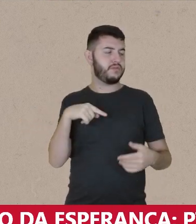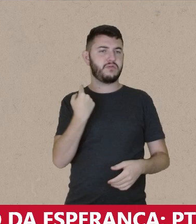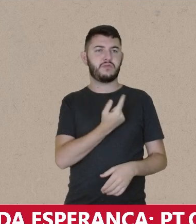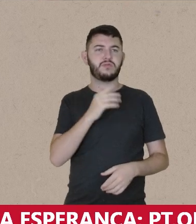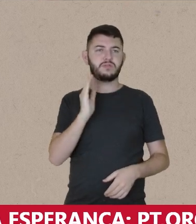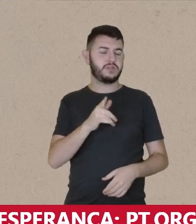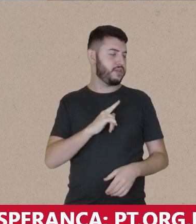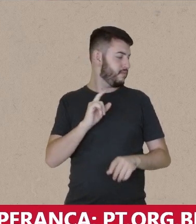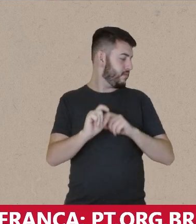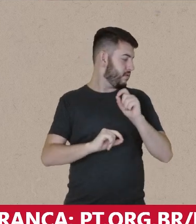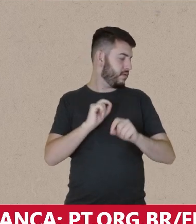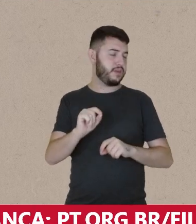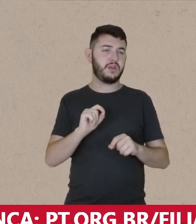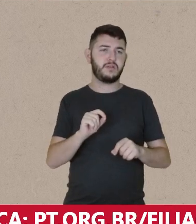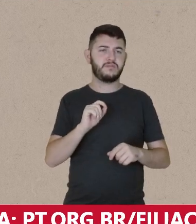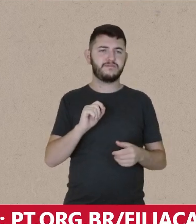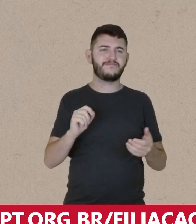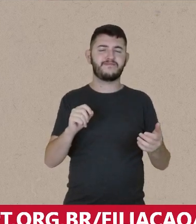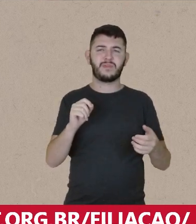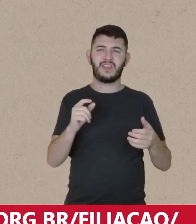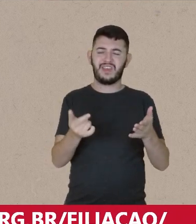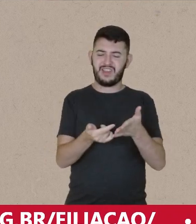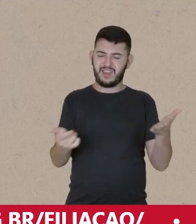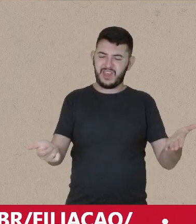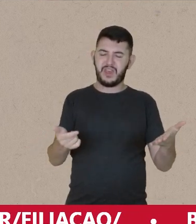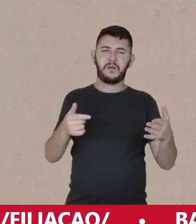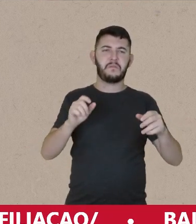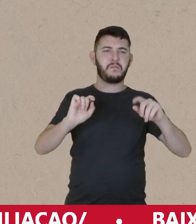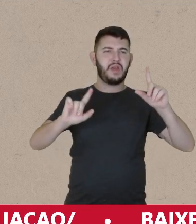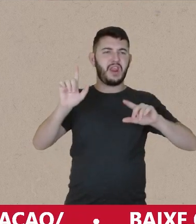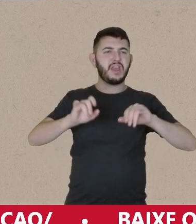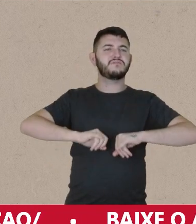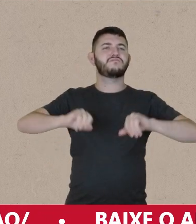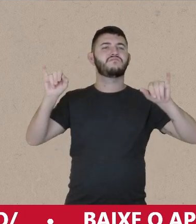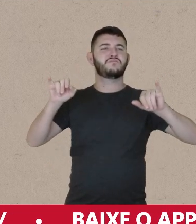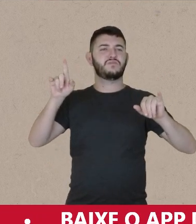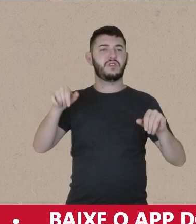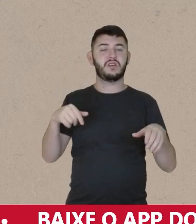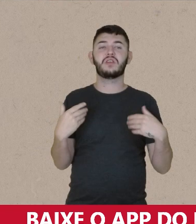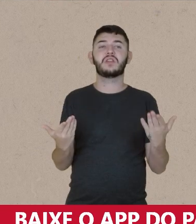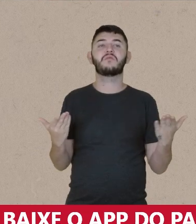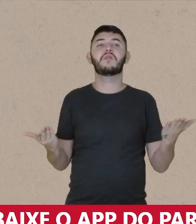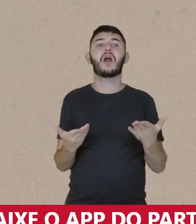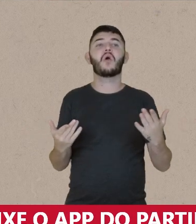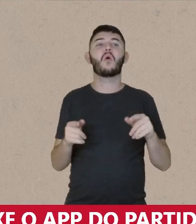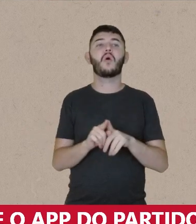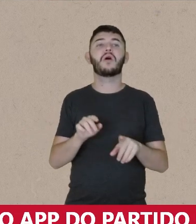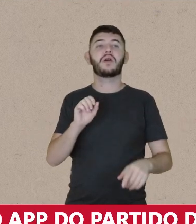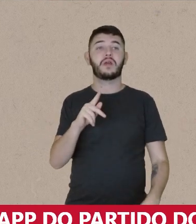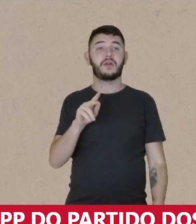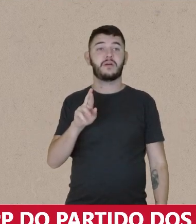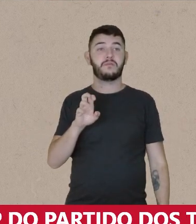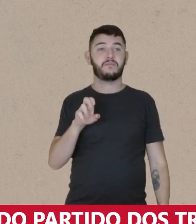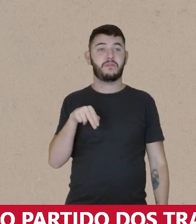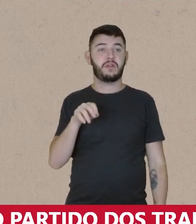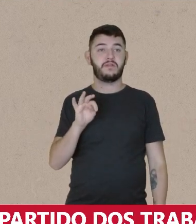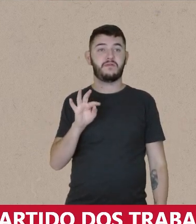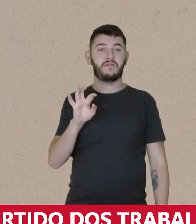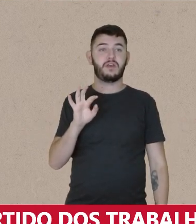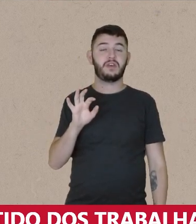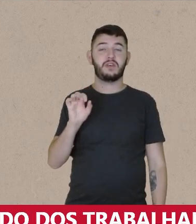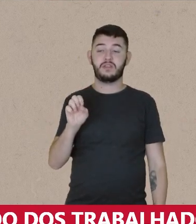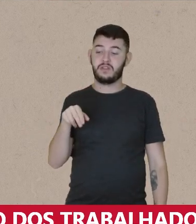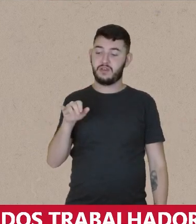pela imprensa alguns questionamentos. E agora, né, se a Prevent fecha ou fale,